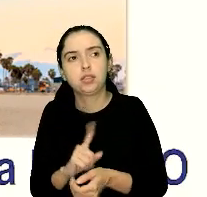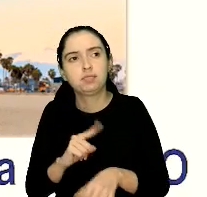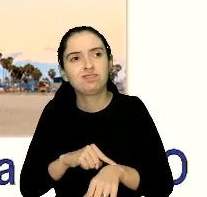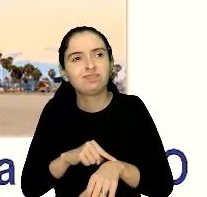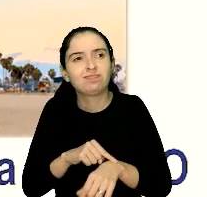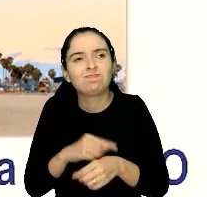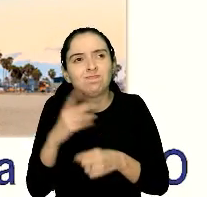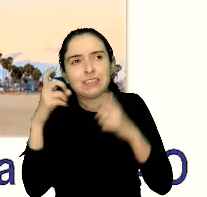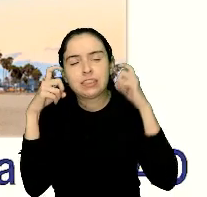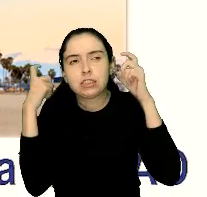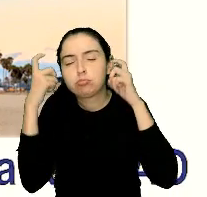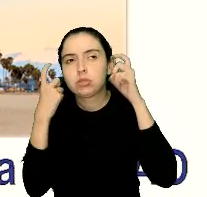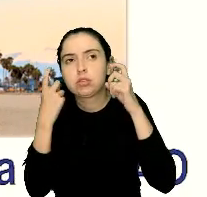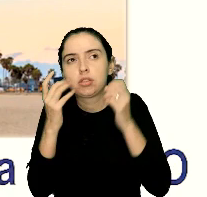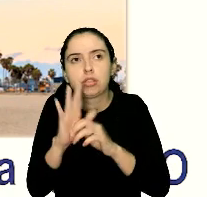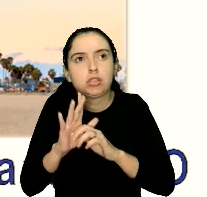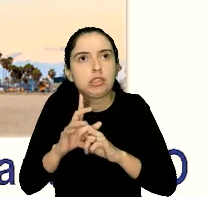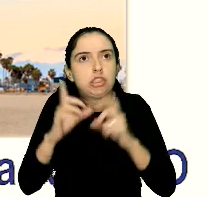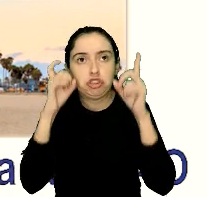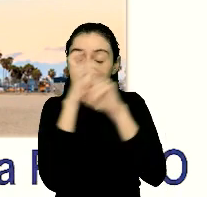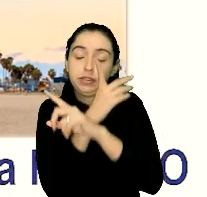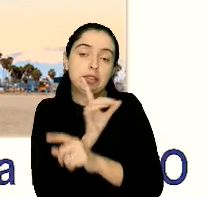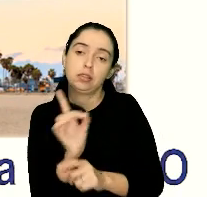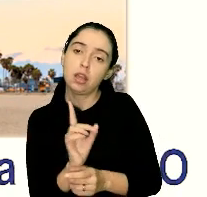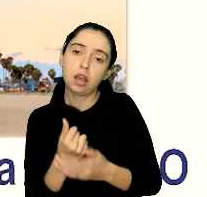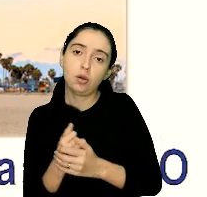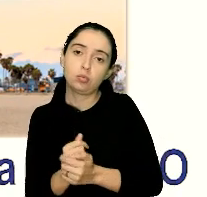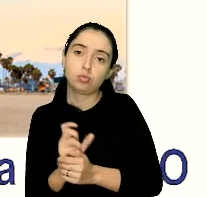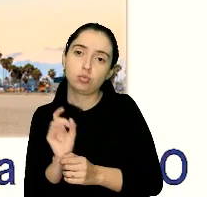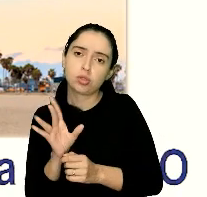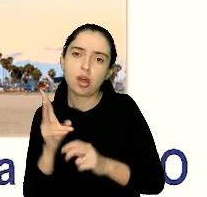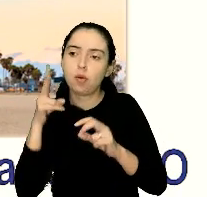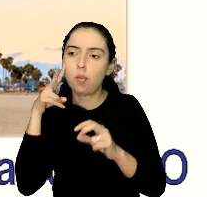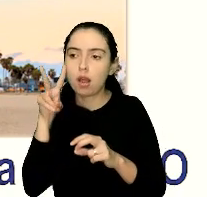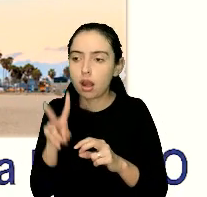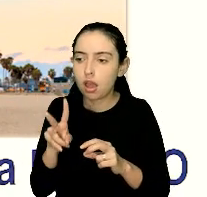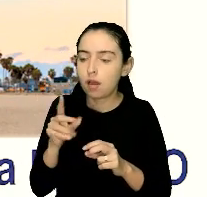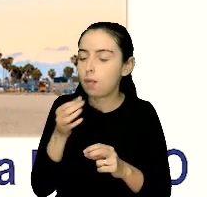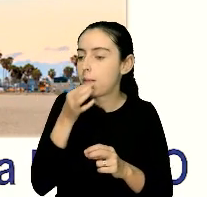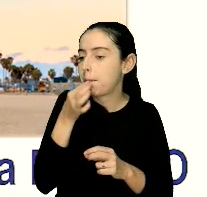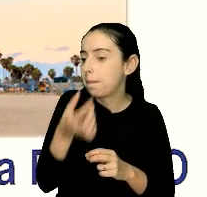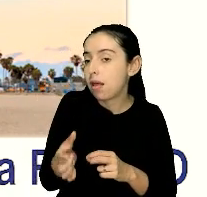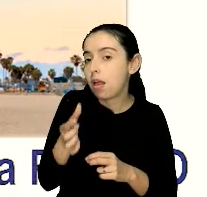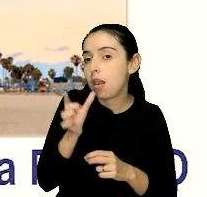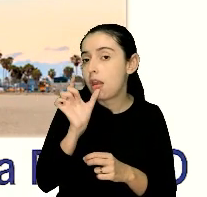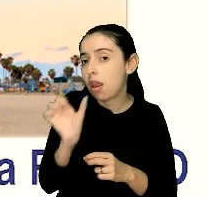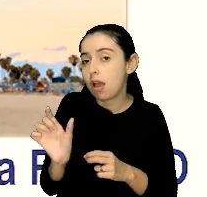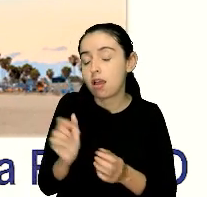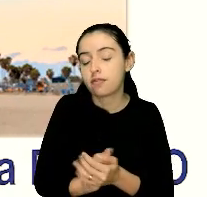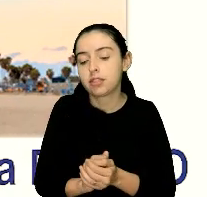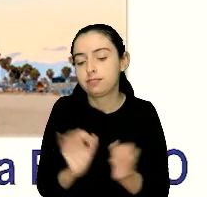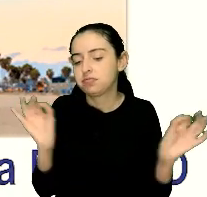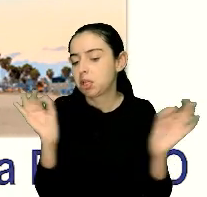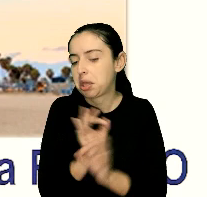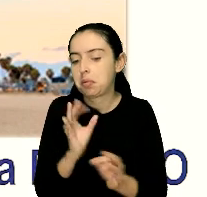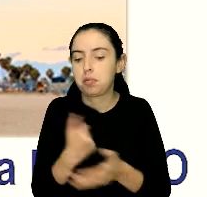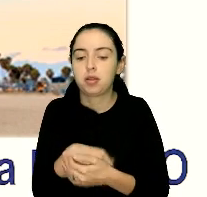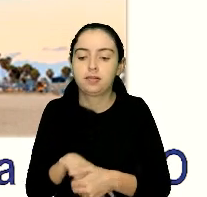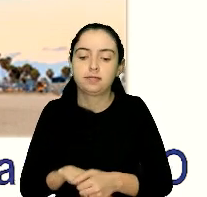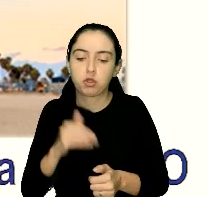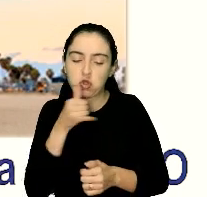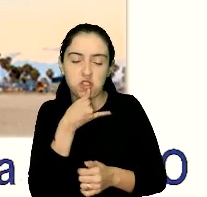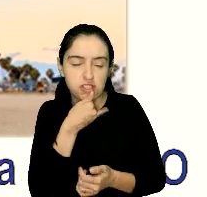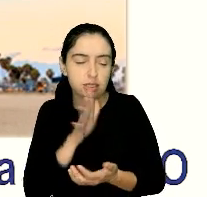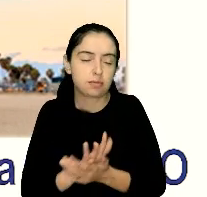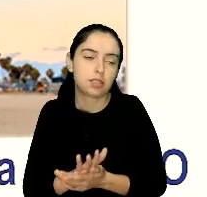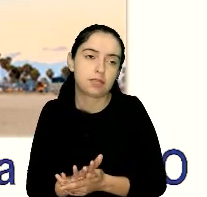coisas mirabolantes, às vezes o outro está precisando de um olhar, de uma palavra. Você resolve de coisas muito mais